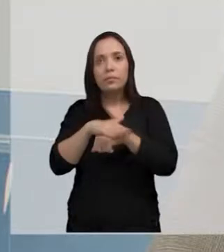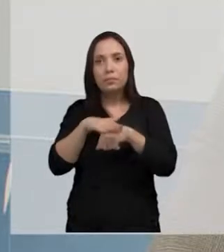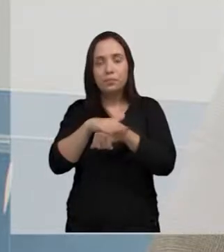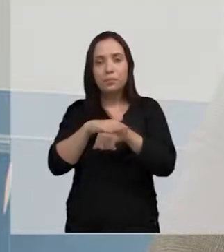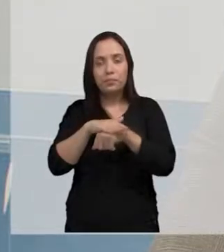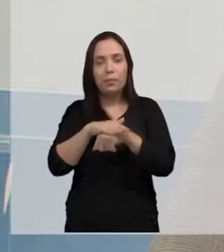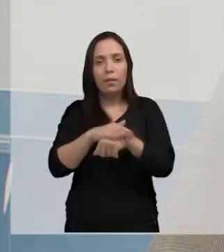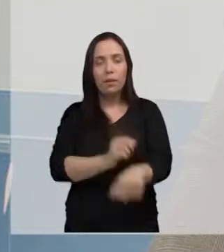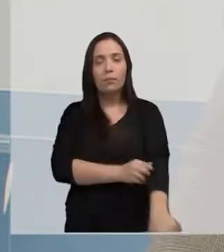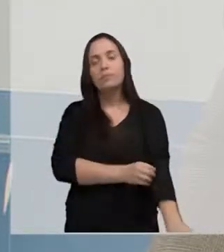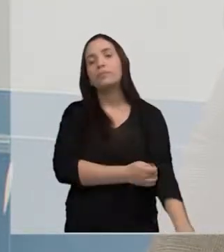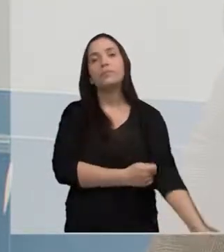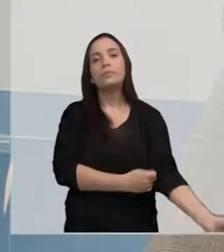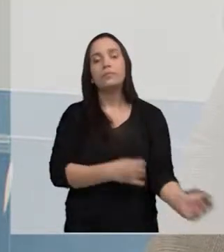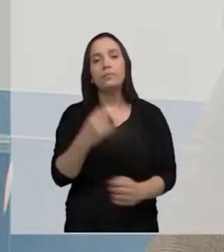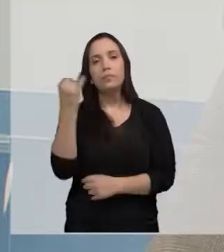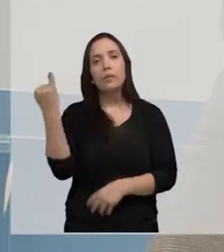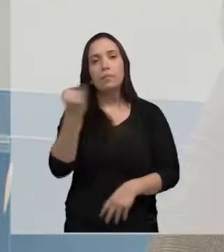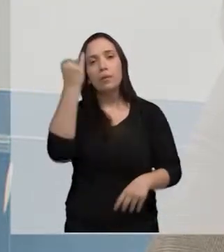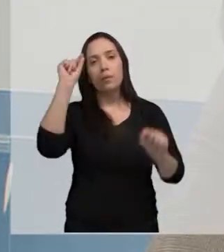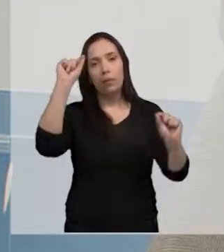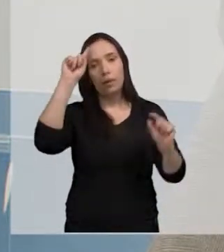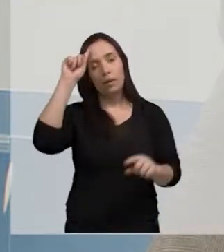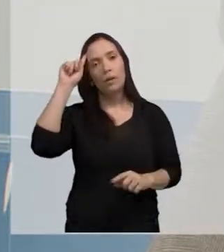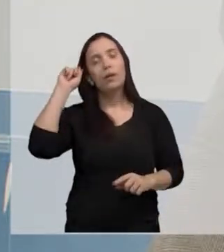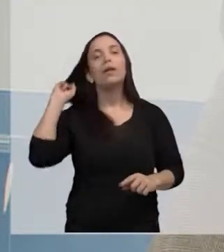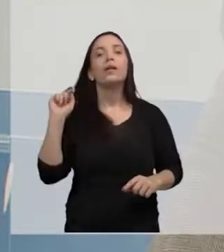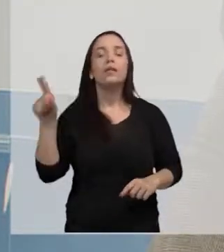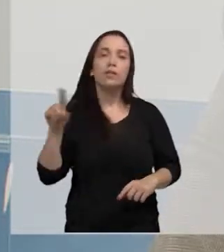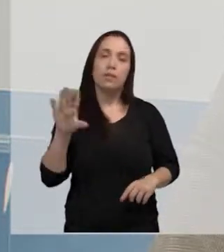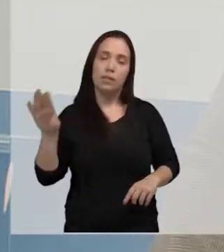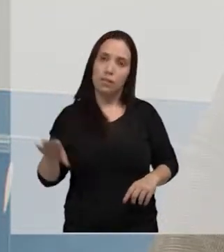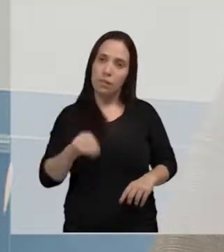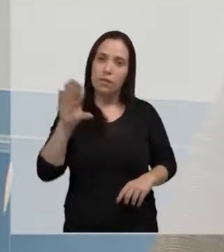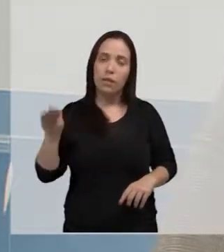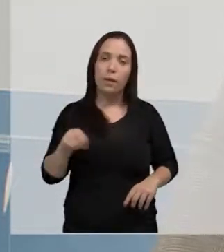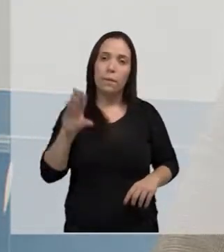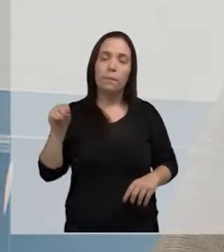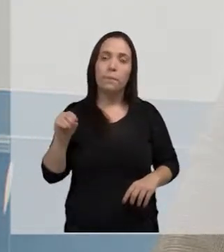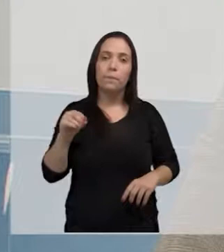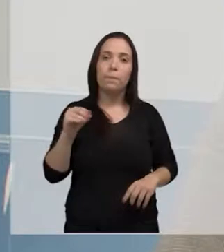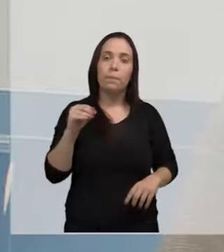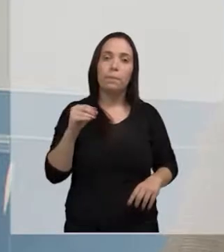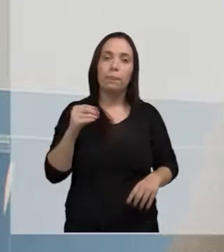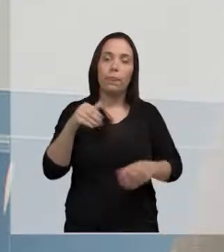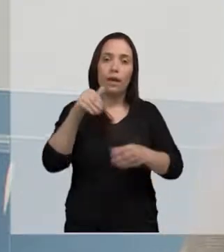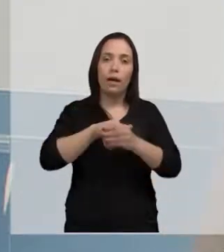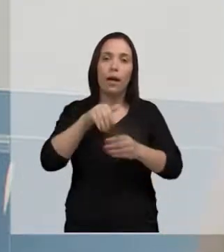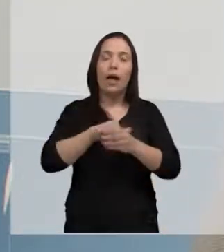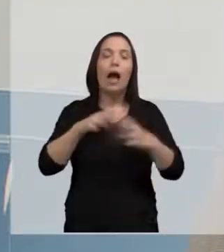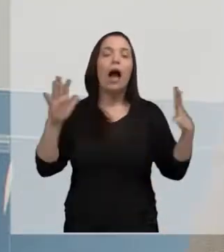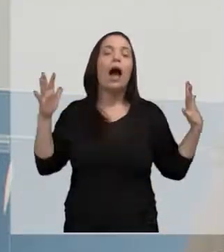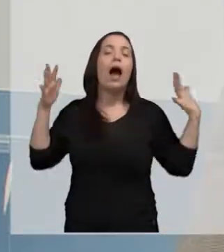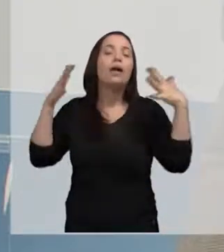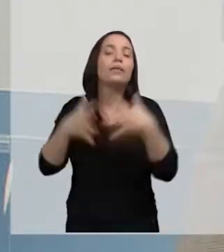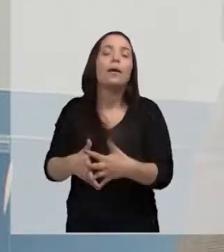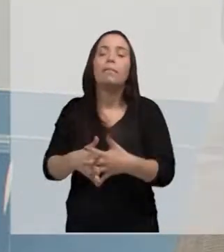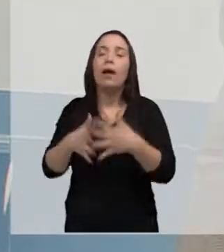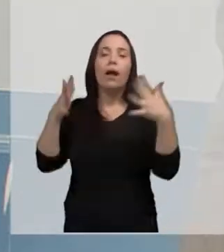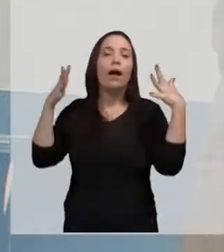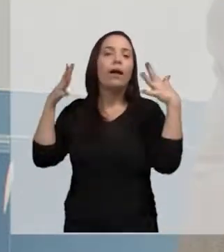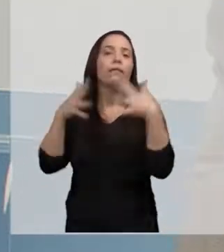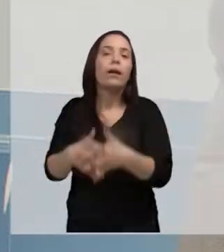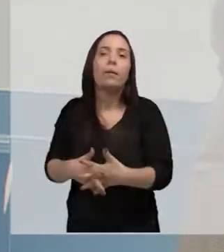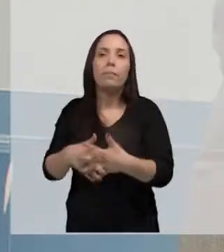da posição do Ciro, importante é sentir o seguinte, o Ciro, nas duas últimas eleições, ele foi atrapalhado por uma sombra.